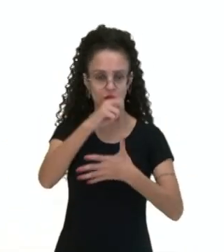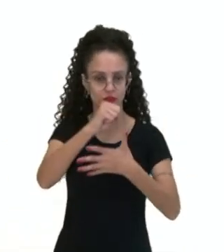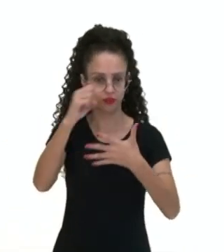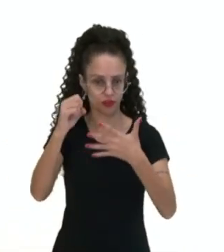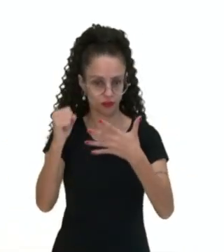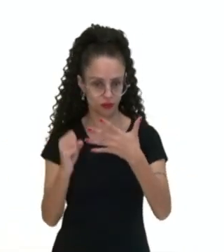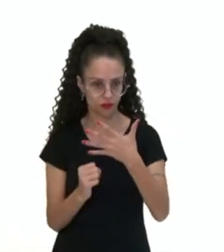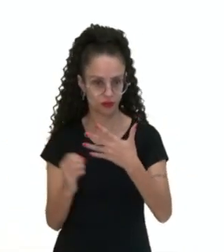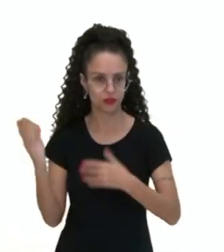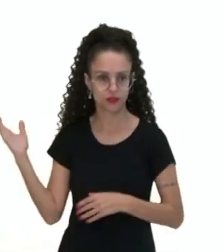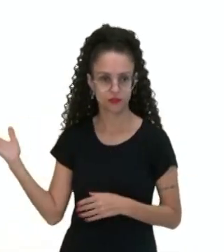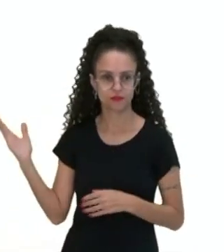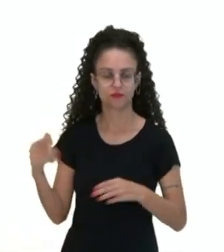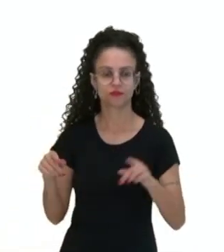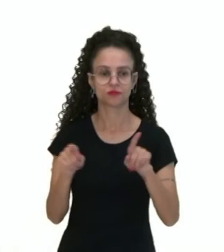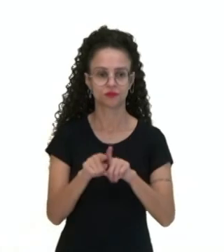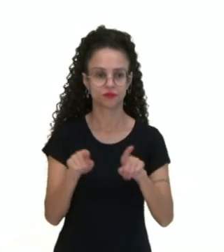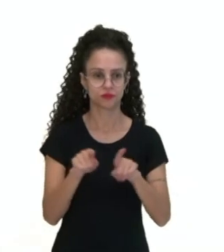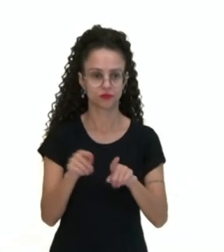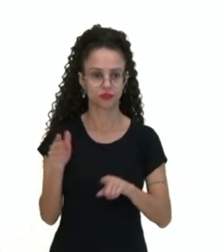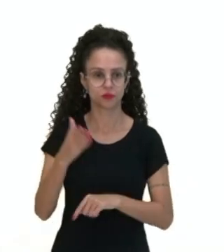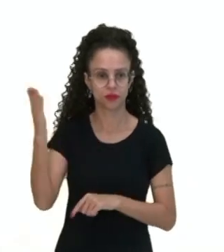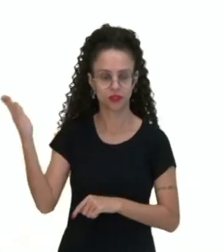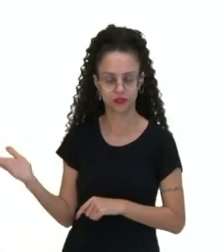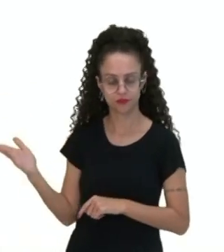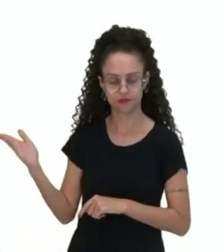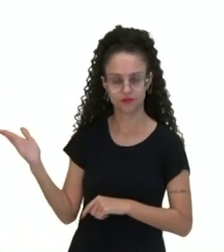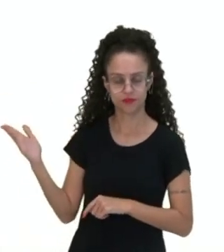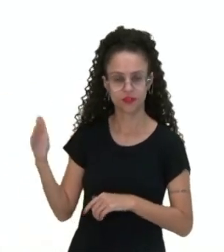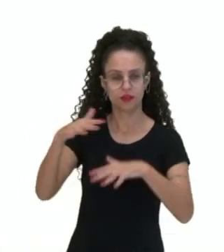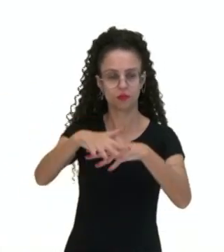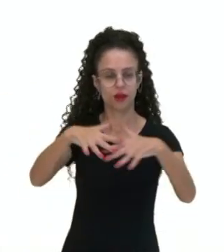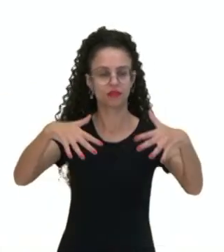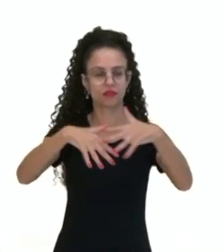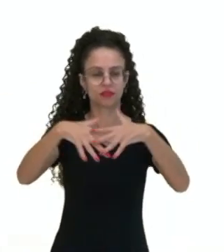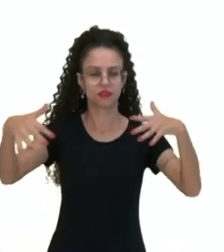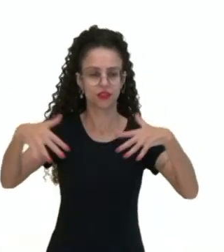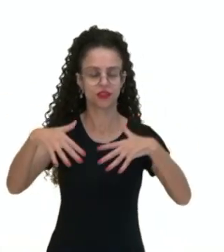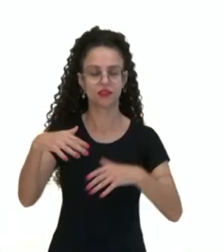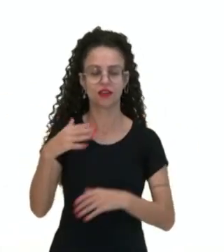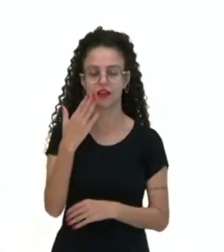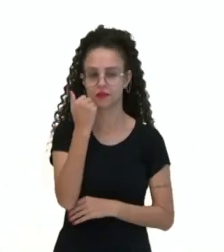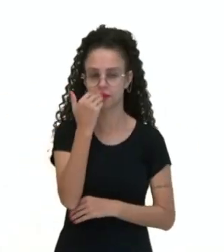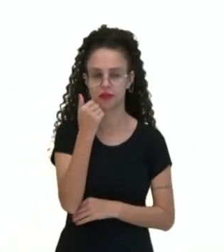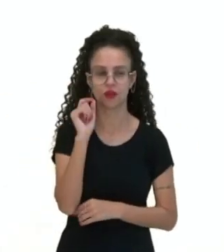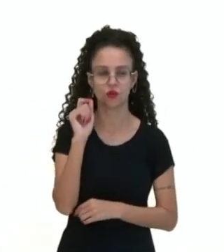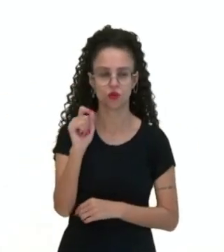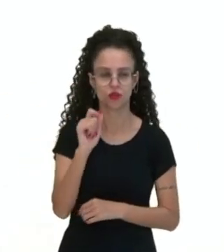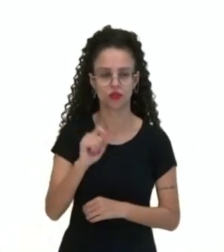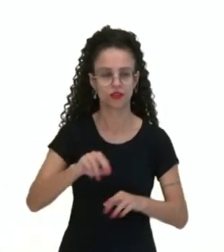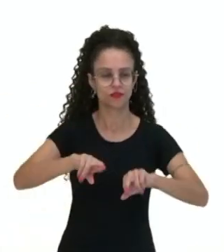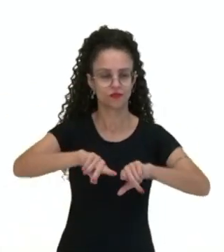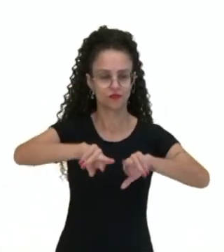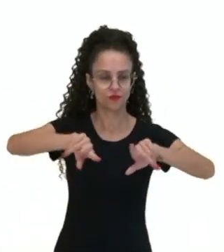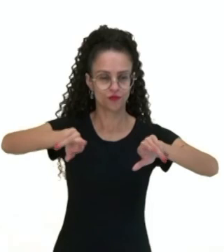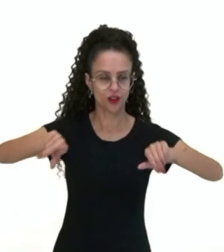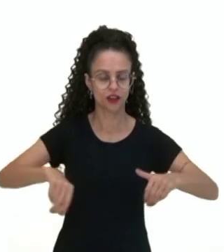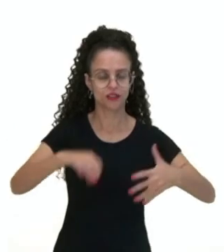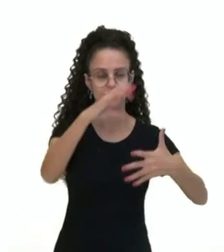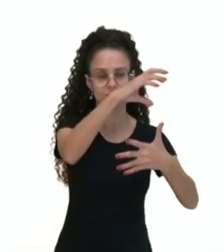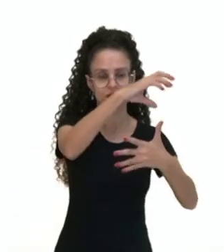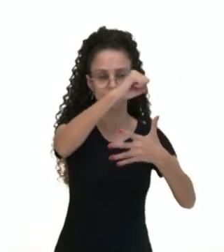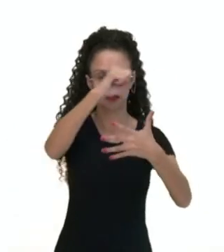alimentar. Logo, ao lado, nós temos uma teia alimentar. O que é uma teia alimentar, professora? É o conjunto de várias